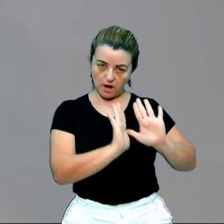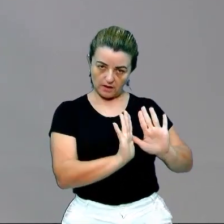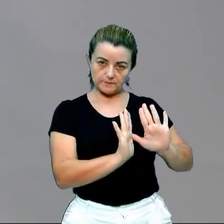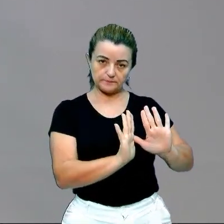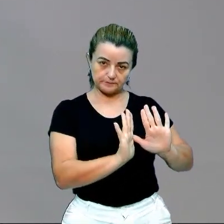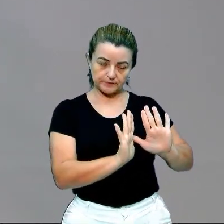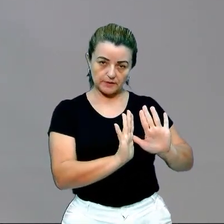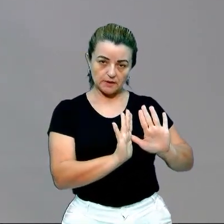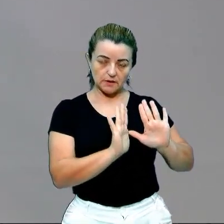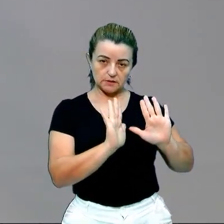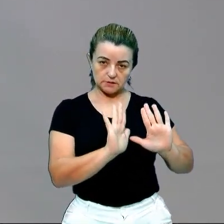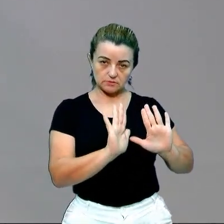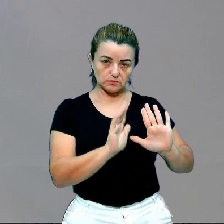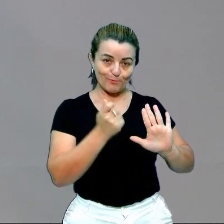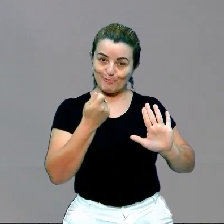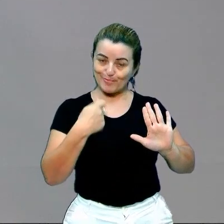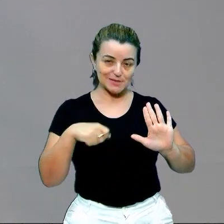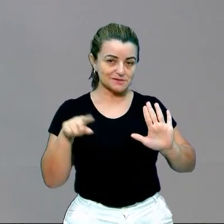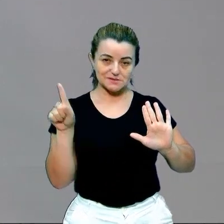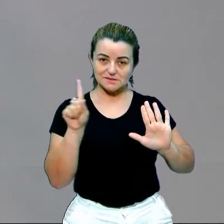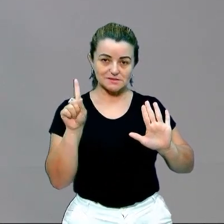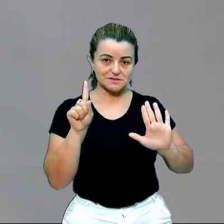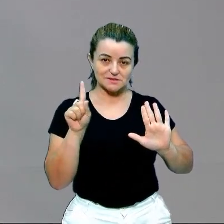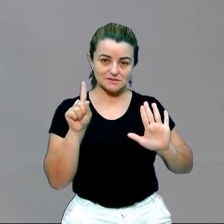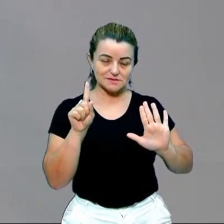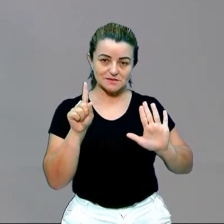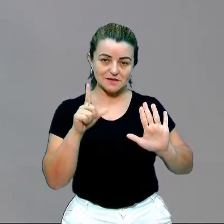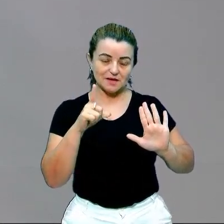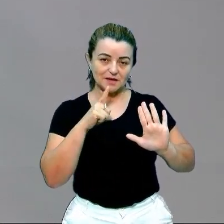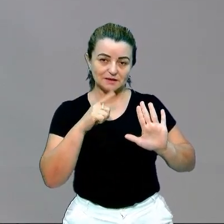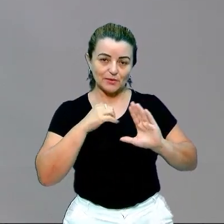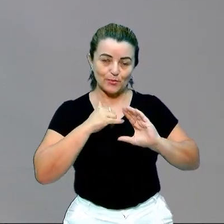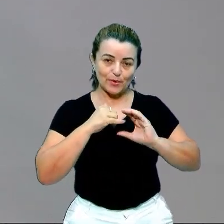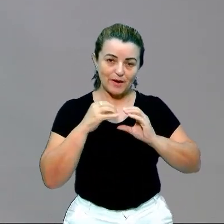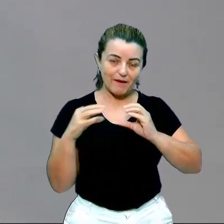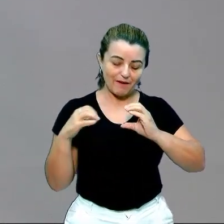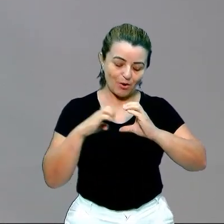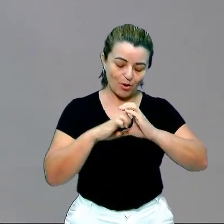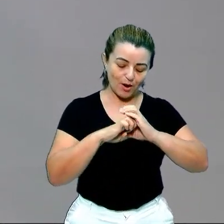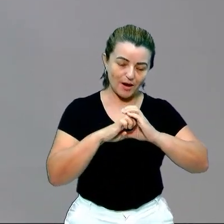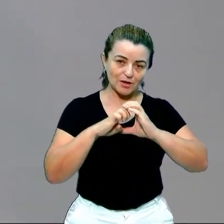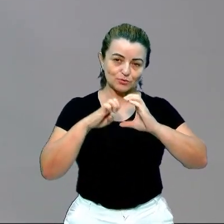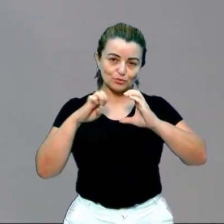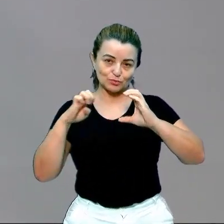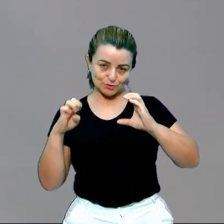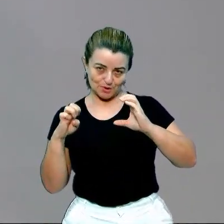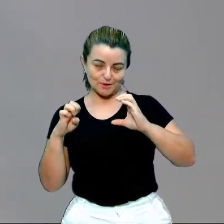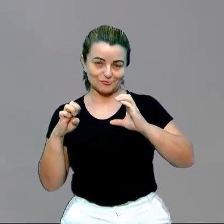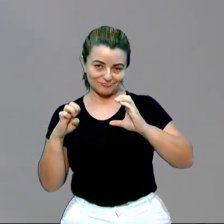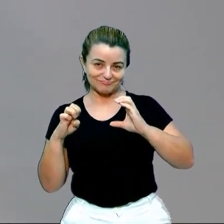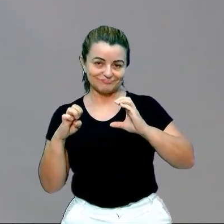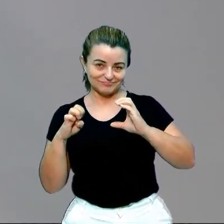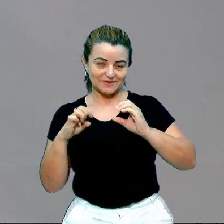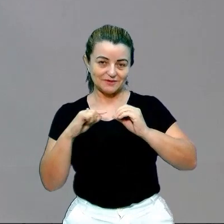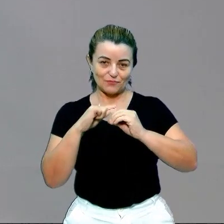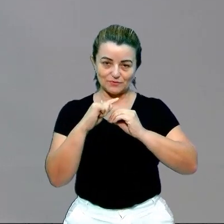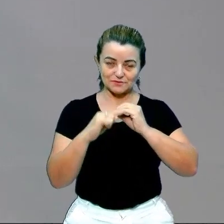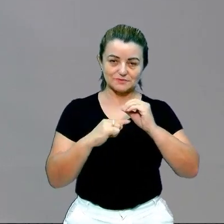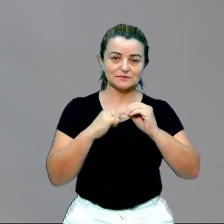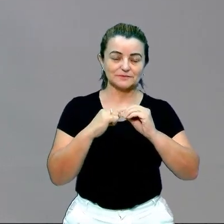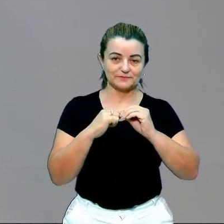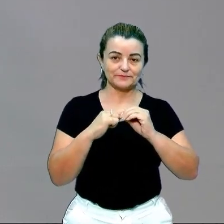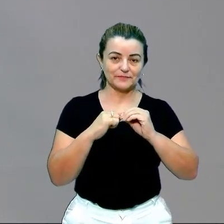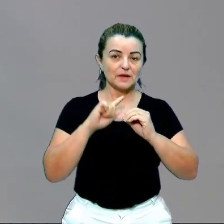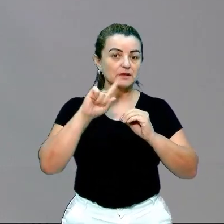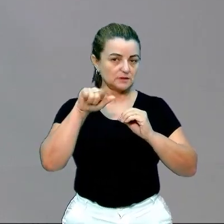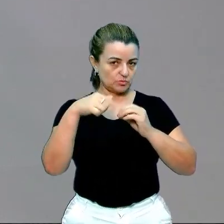Então, teoricamente, eles não precisam ter elétrons adicionados ou removidos da sua camada de valência. Mas isso eu